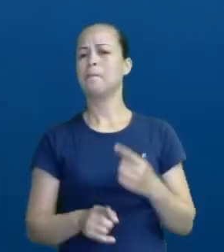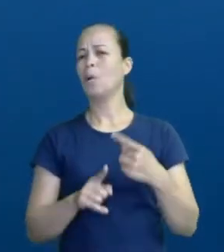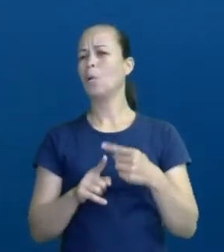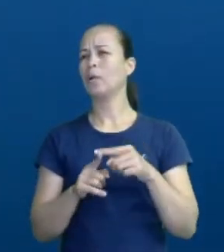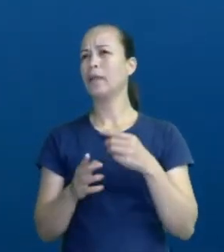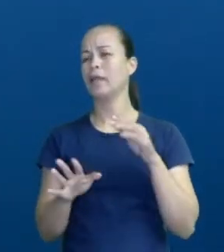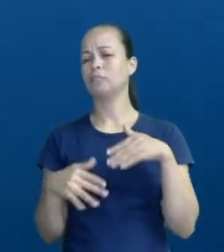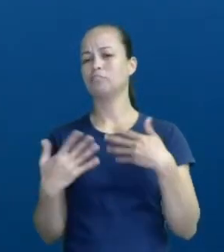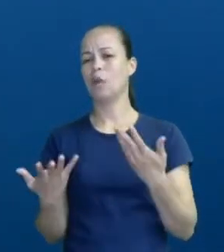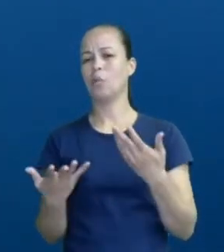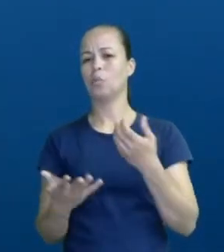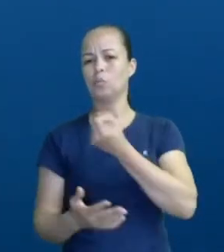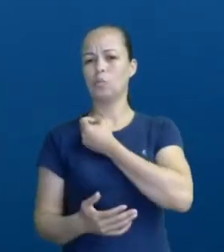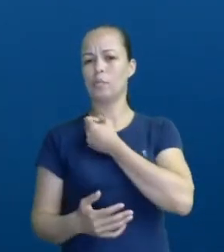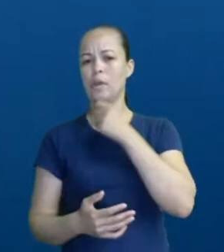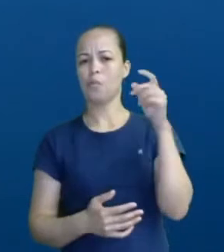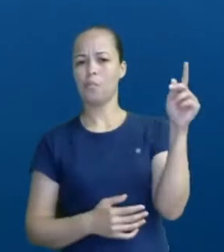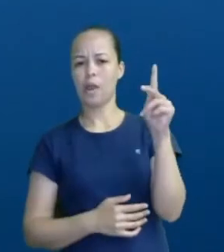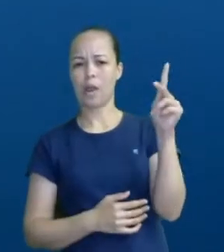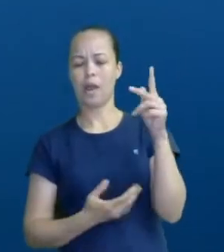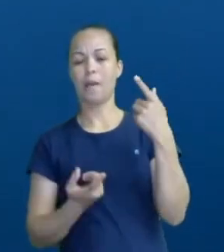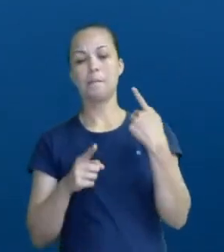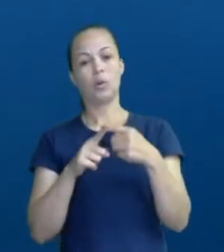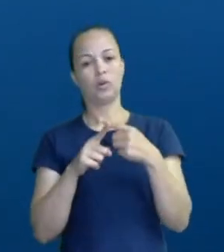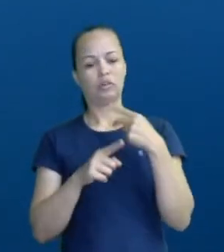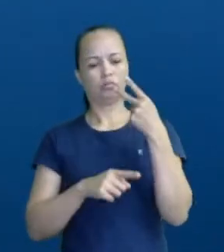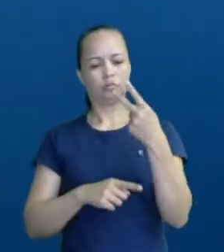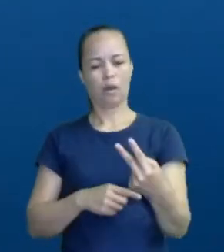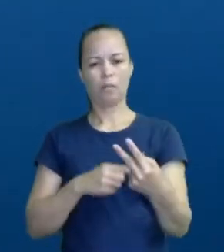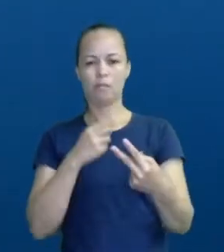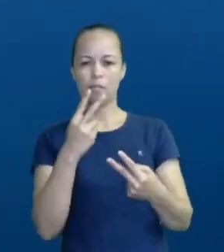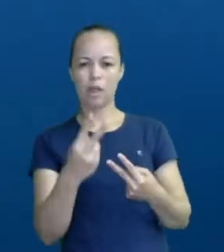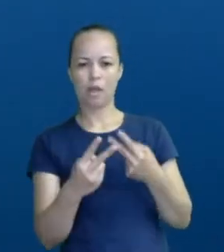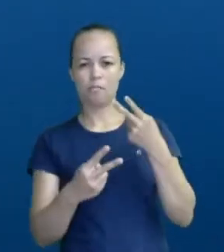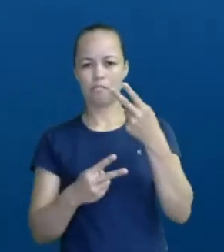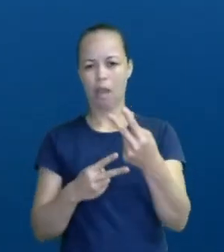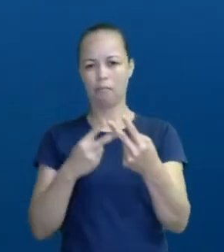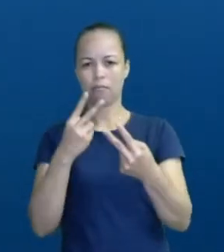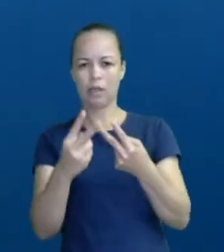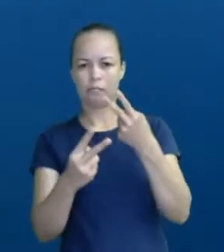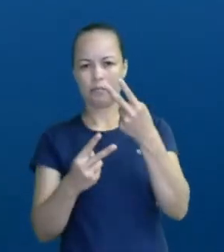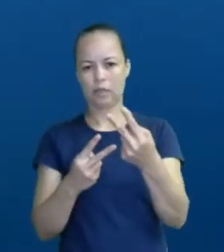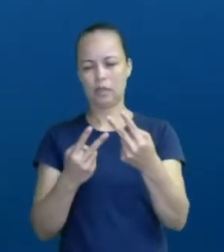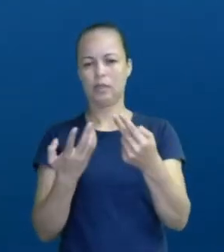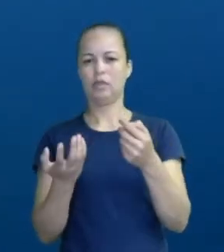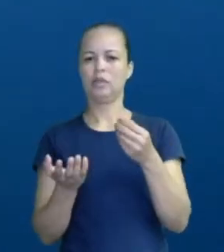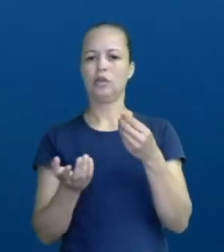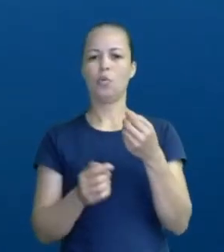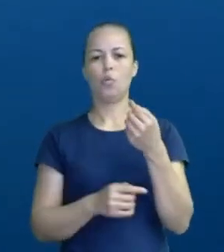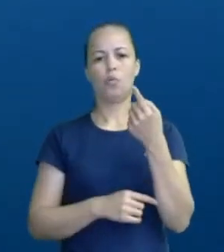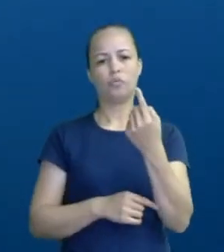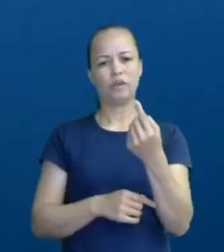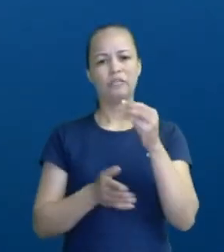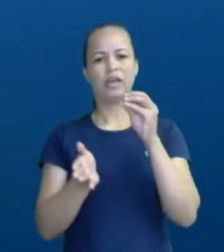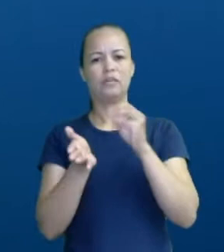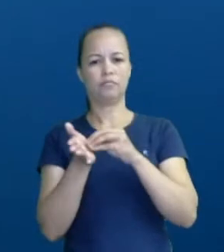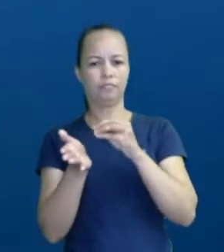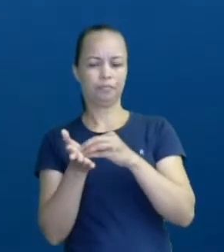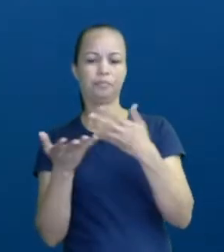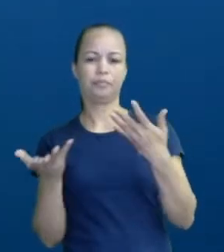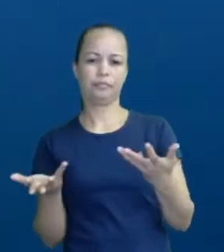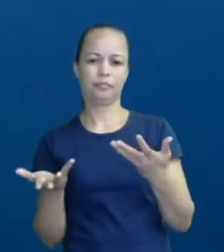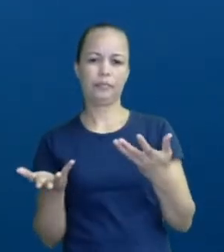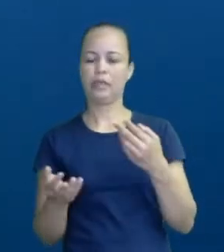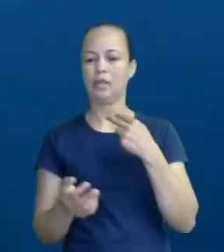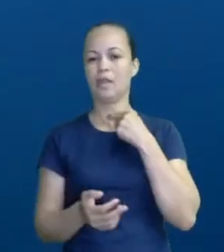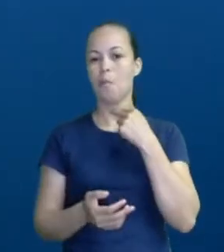número par? Porque quando a gente vai juntar de 2 em 2, um vai ficar sobrando e não